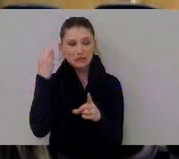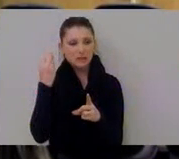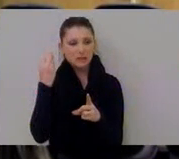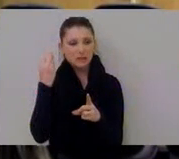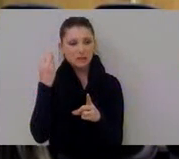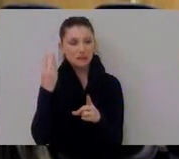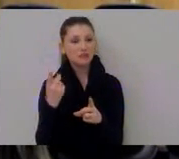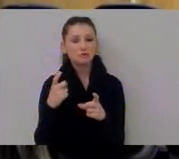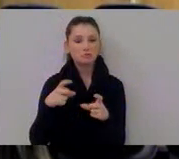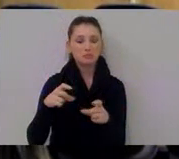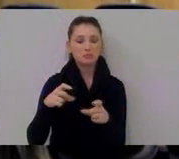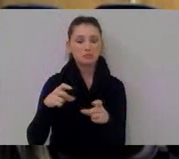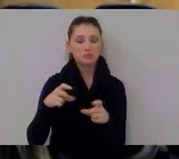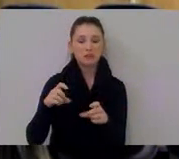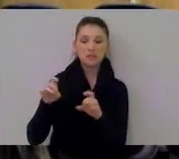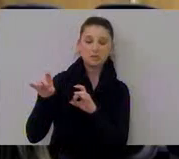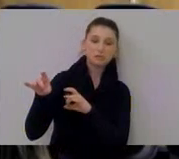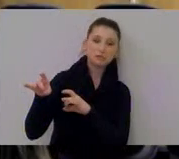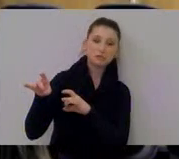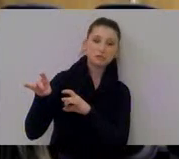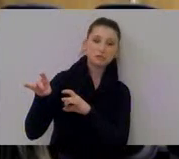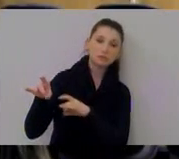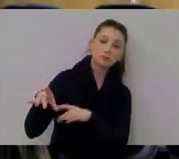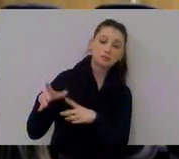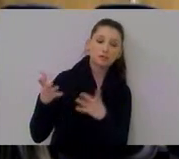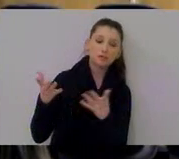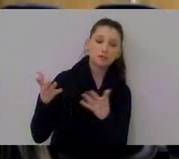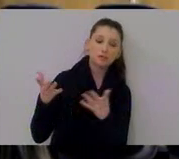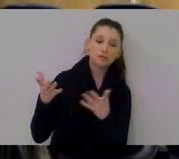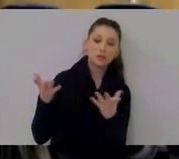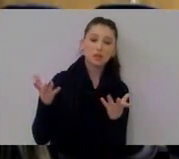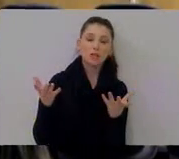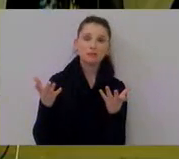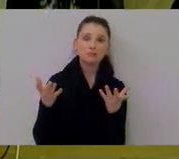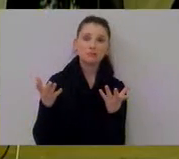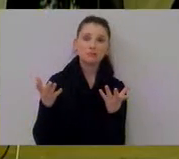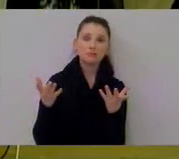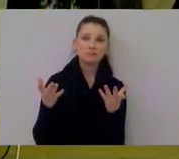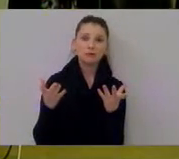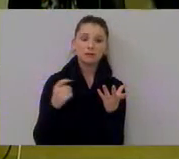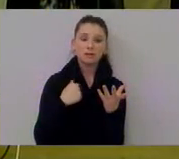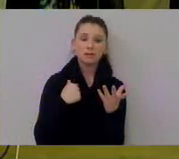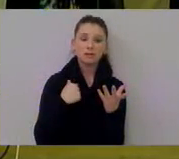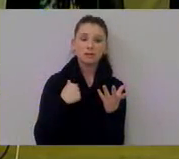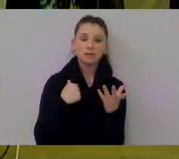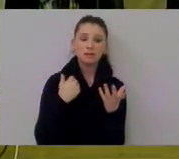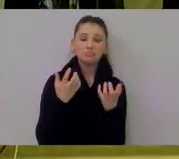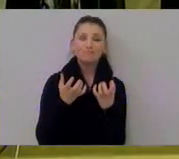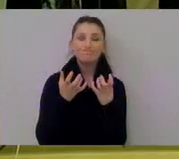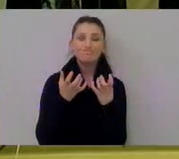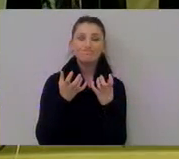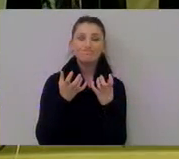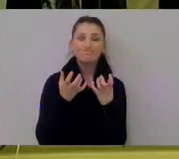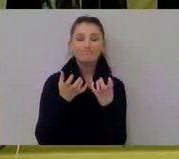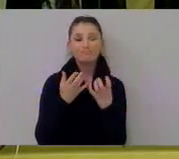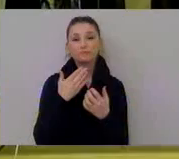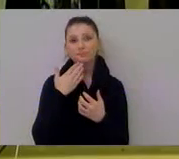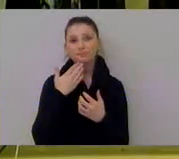situações. Então, eu gostaria de pedir para que o Emerson rodasse